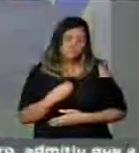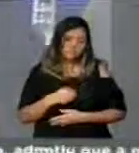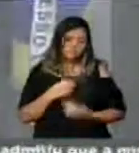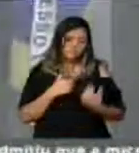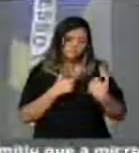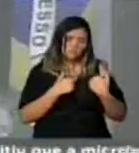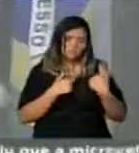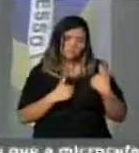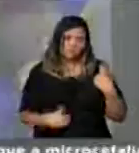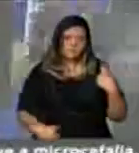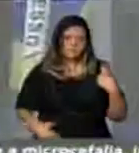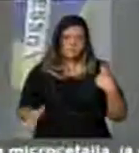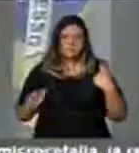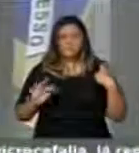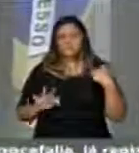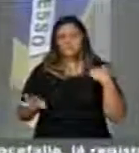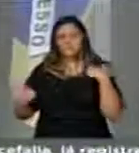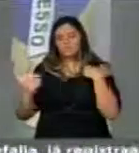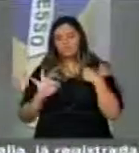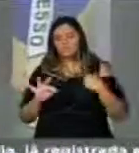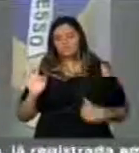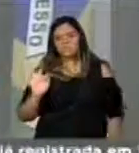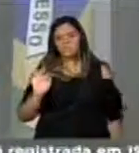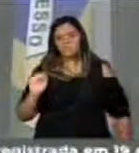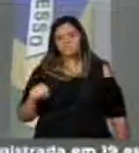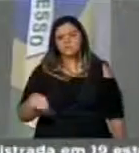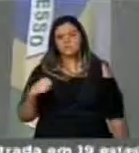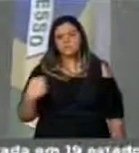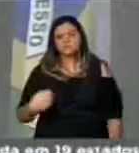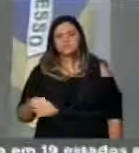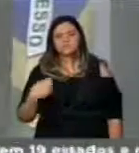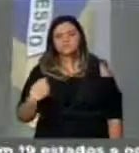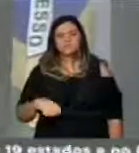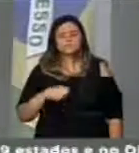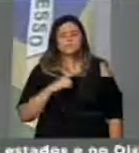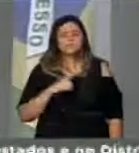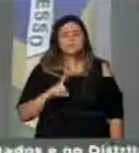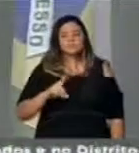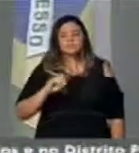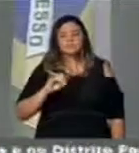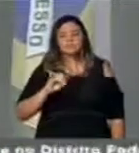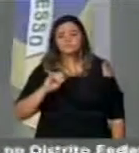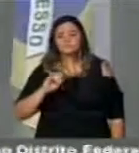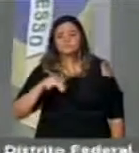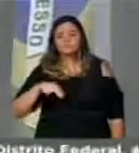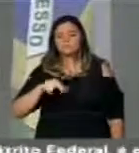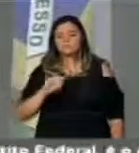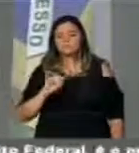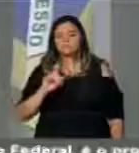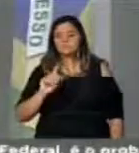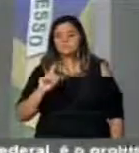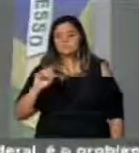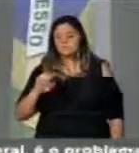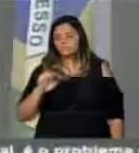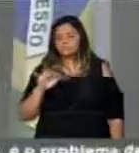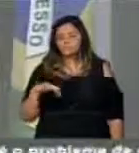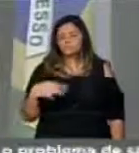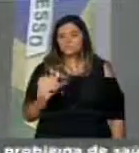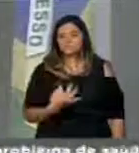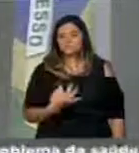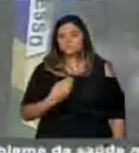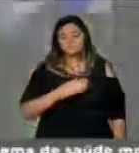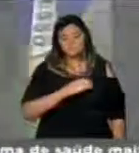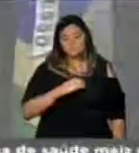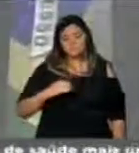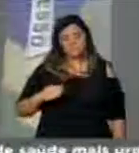buscar retribuir garante o mínimo de dignidade para essas famílias e foi essa comissão que foi buscar exatamente